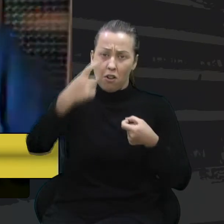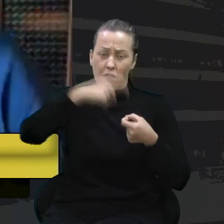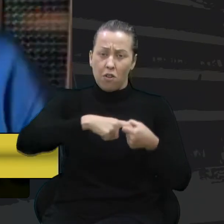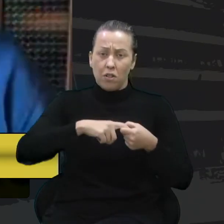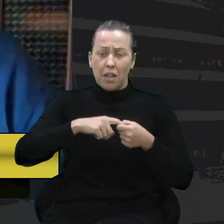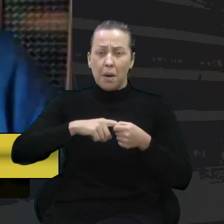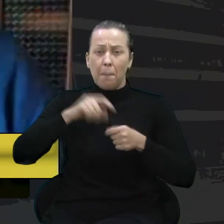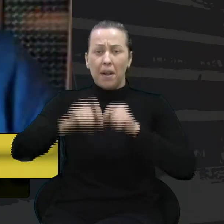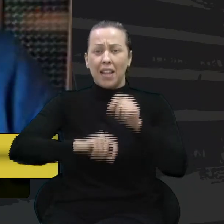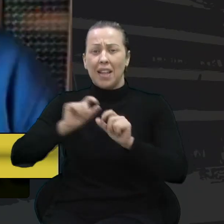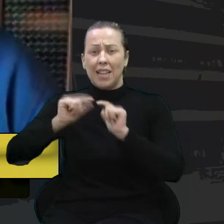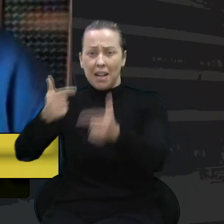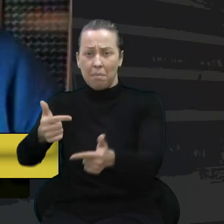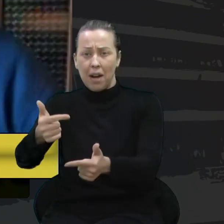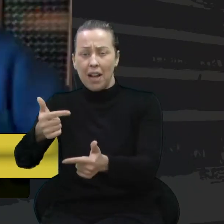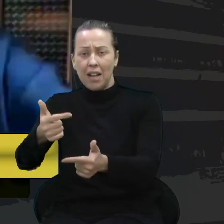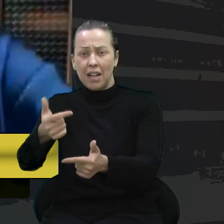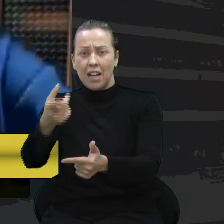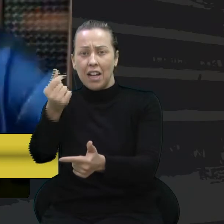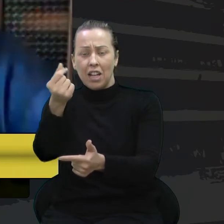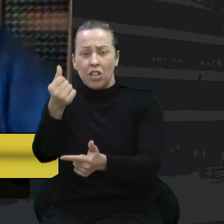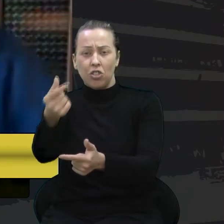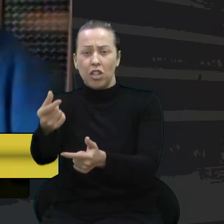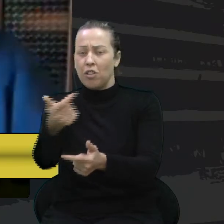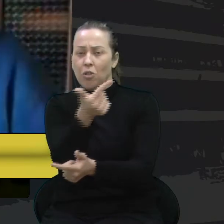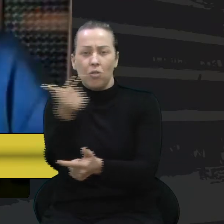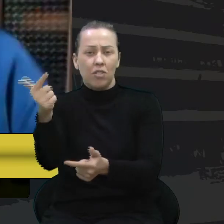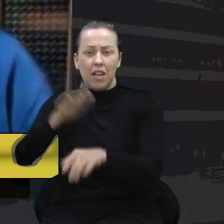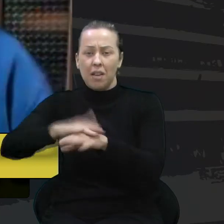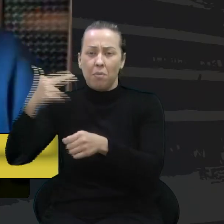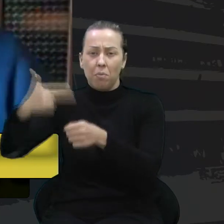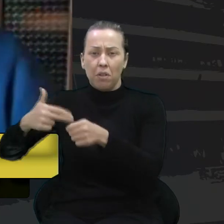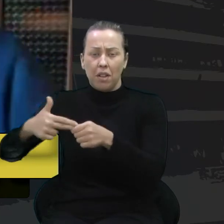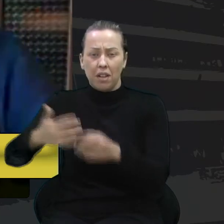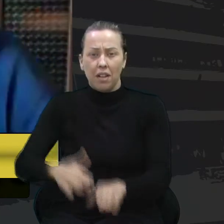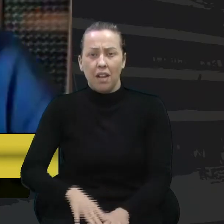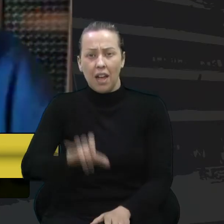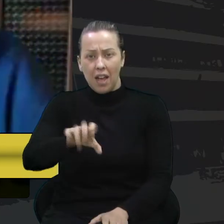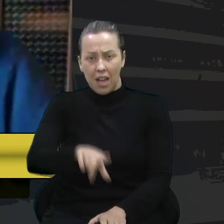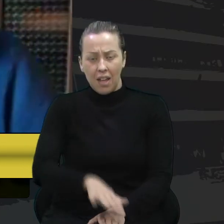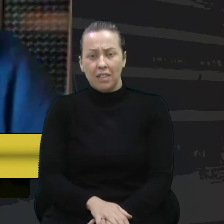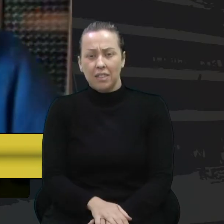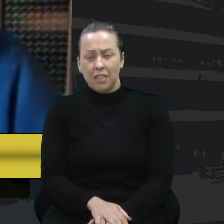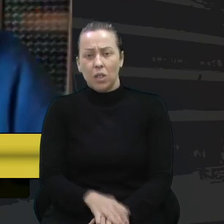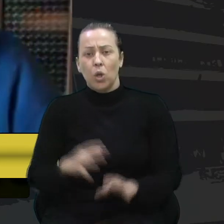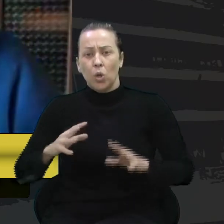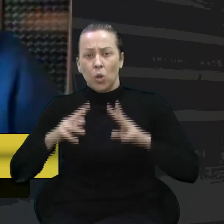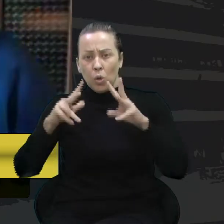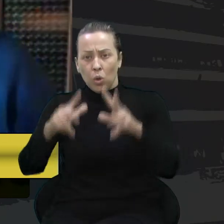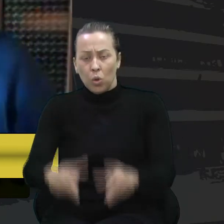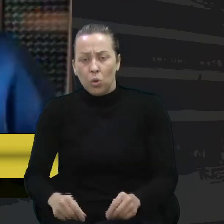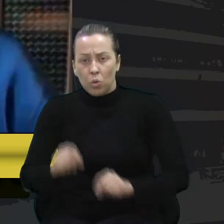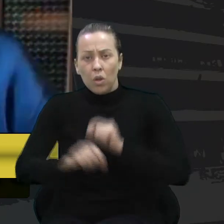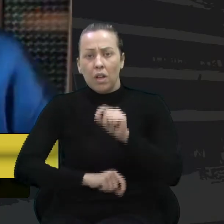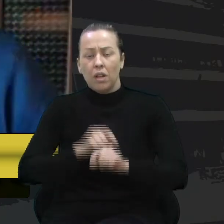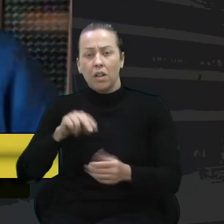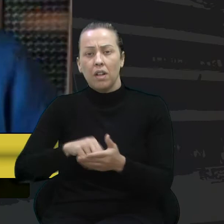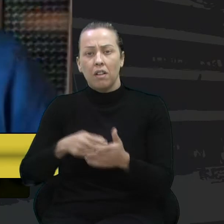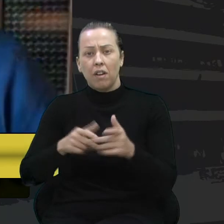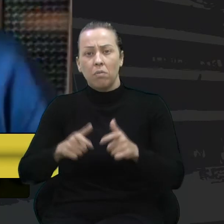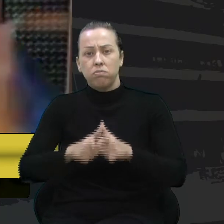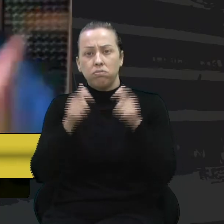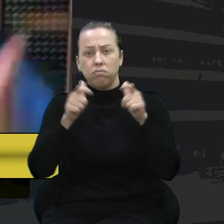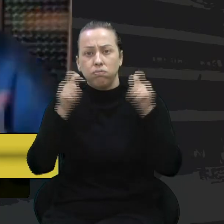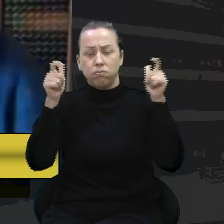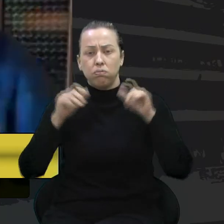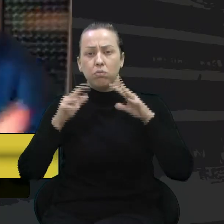lá na ponta, está ficando insustentável. É insustentável, porque tudo isso é uma cadeia que vai aumentando